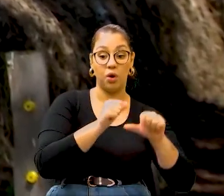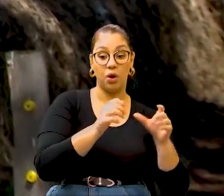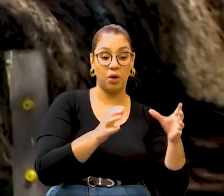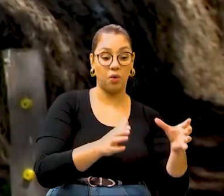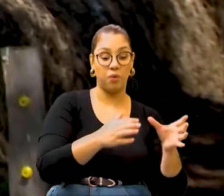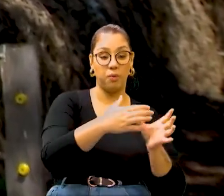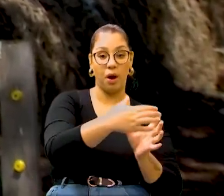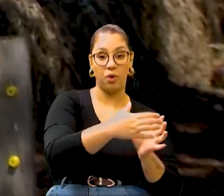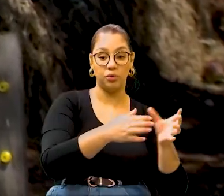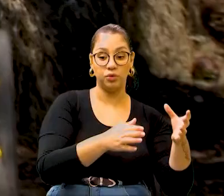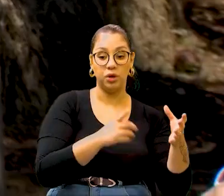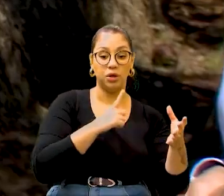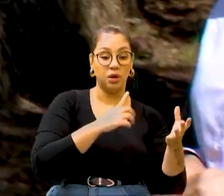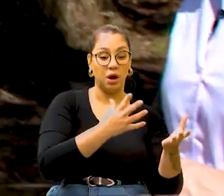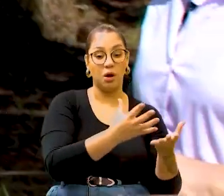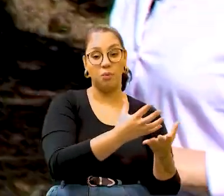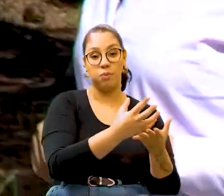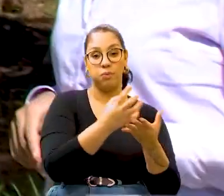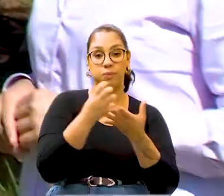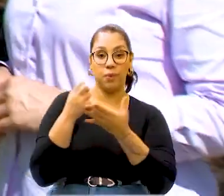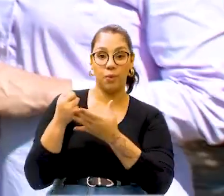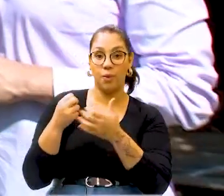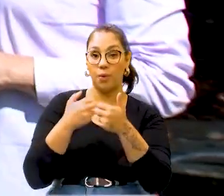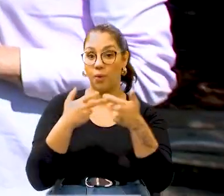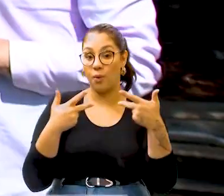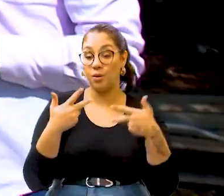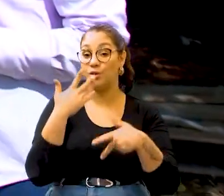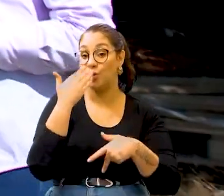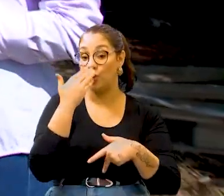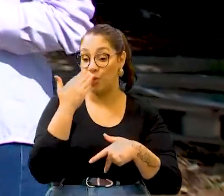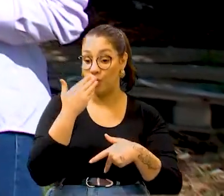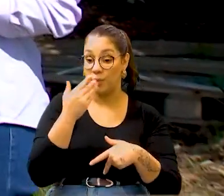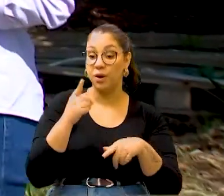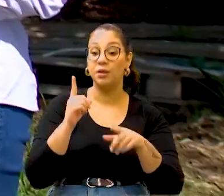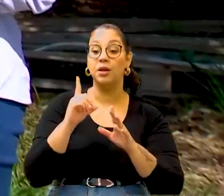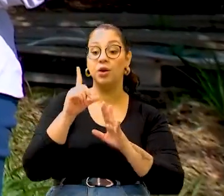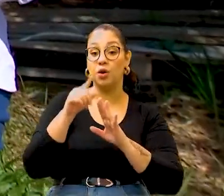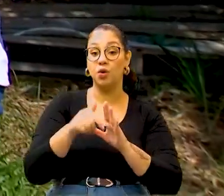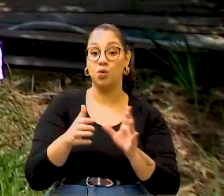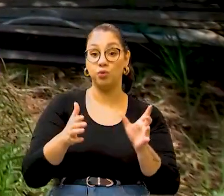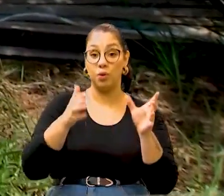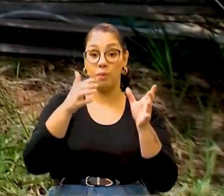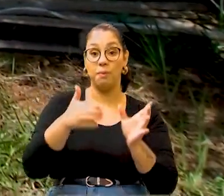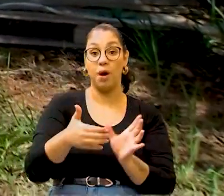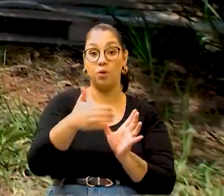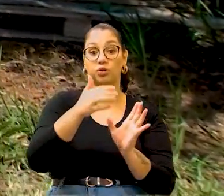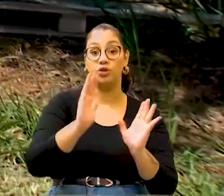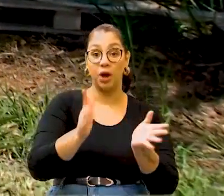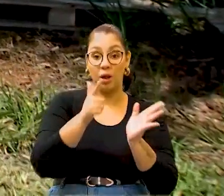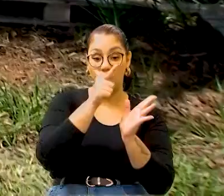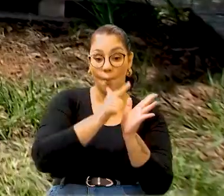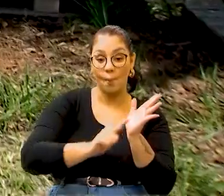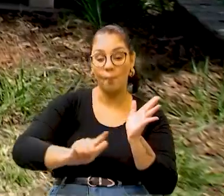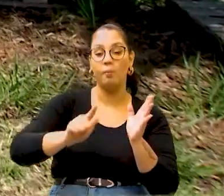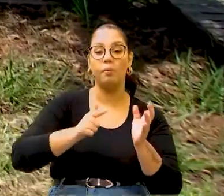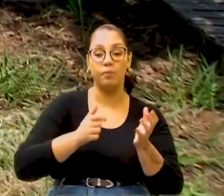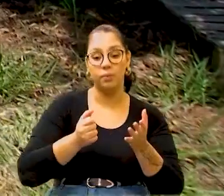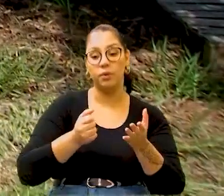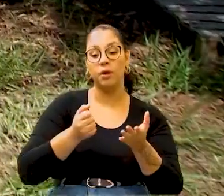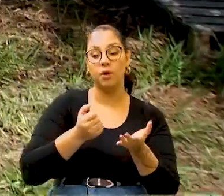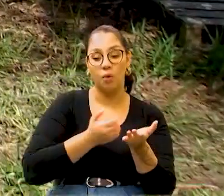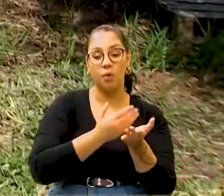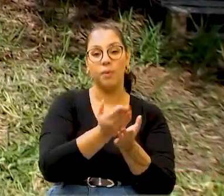gente realiza um sistema de troca de balde. Então a gente recolhe todos esses baldes com seus resíduos orgânicos, dispondo outro balde limpo